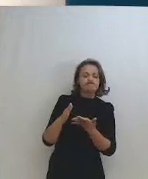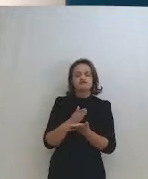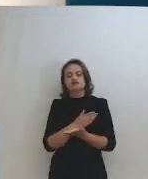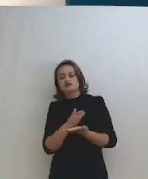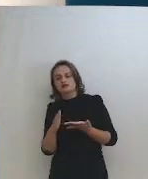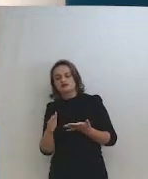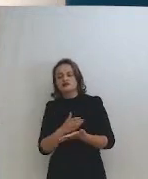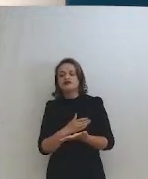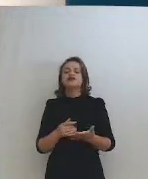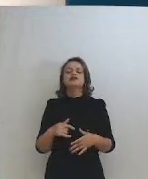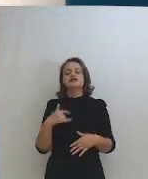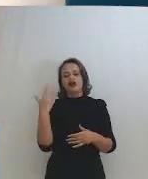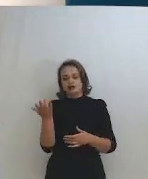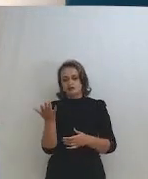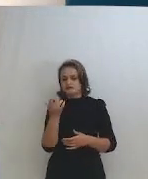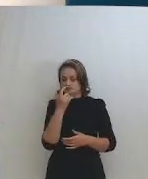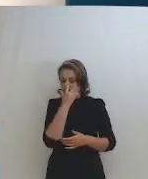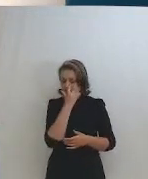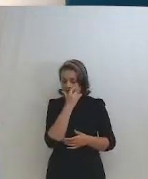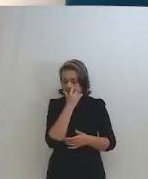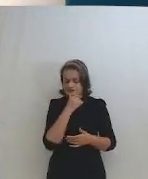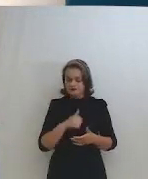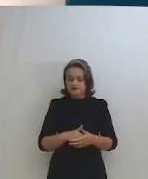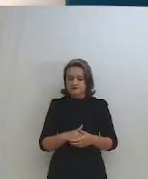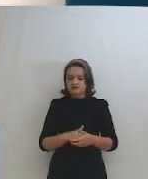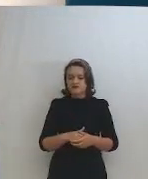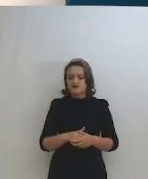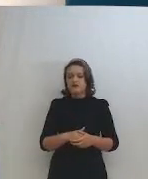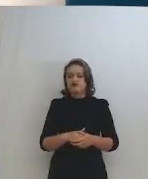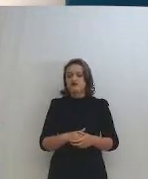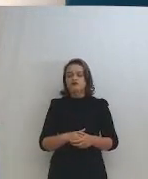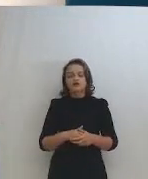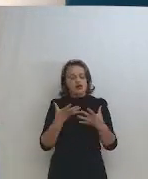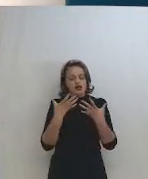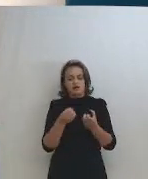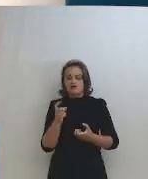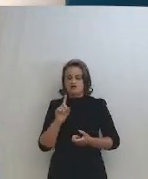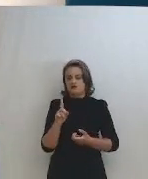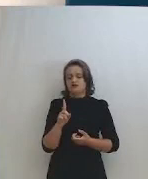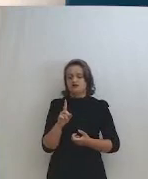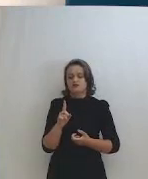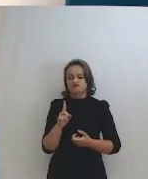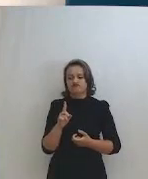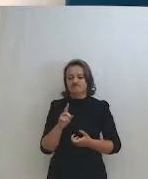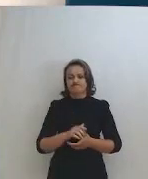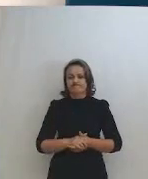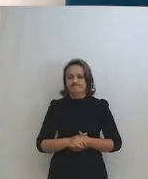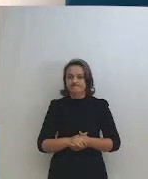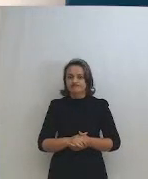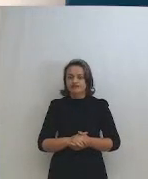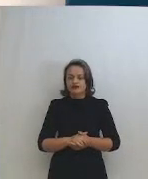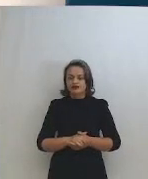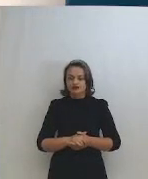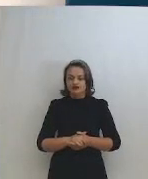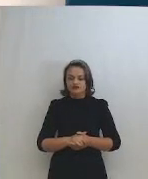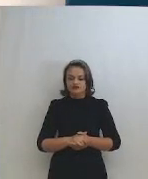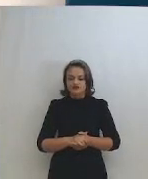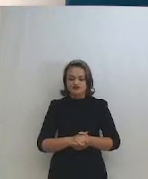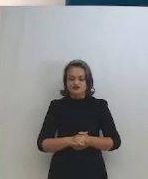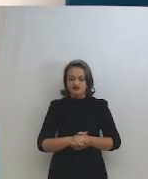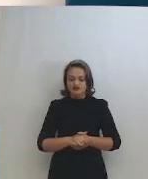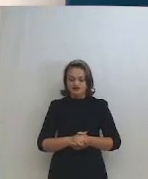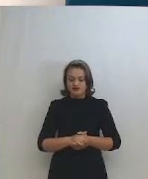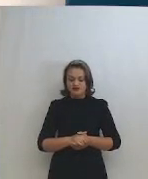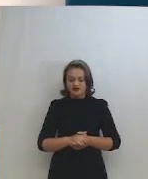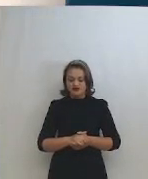conhecimento, negar provimento ao inconformismo. Obrigado, o advogado pode entrar